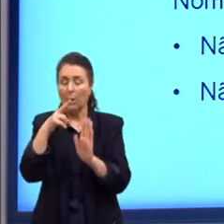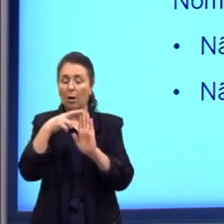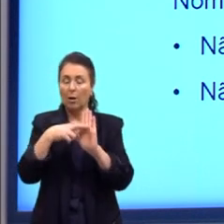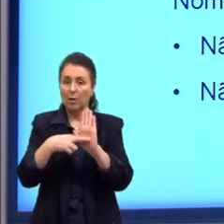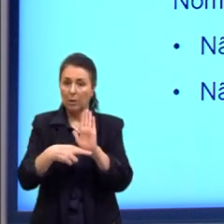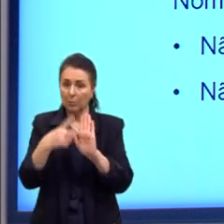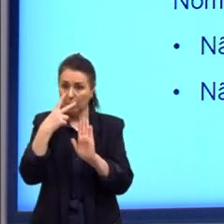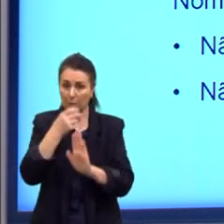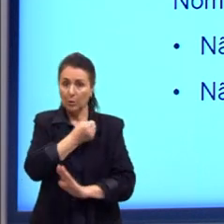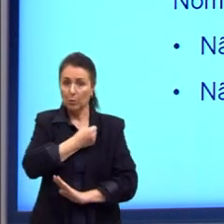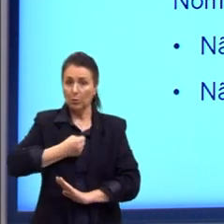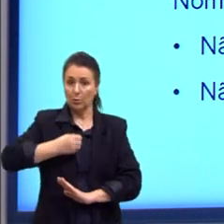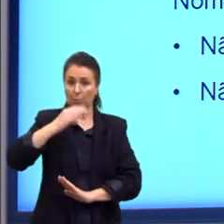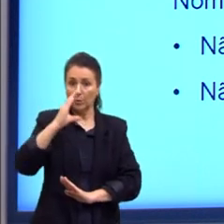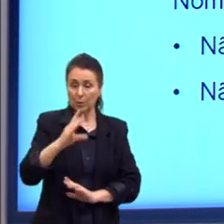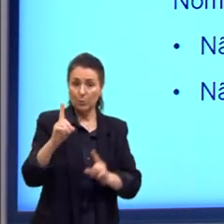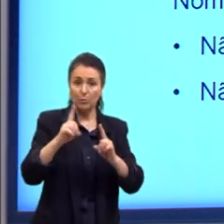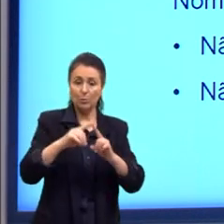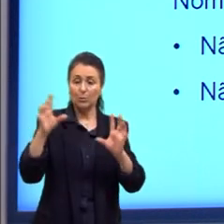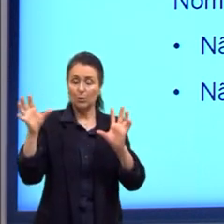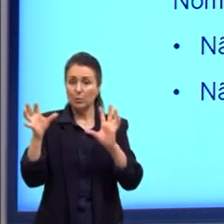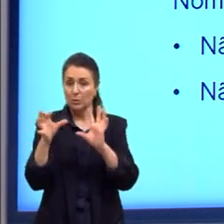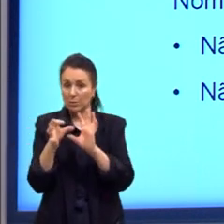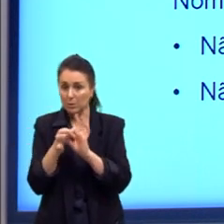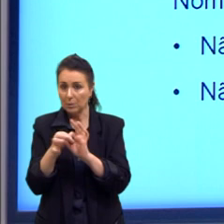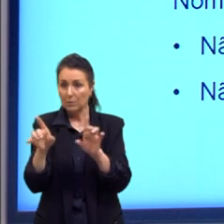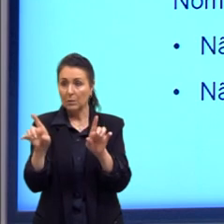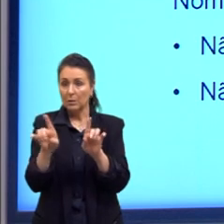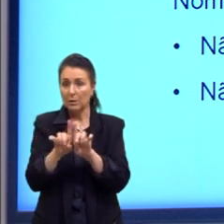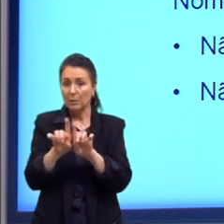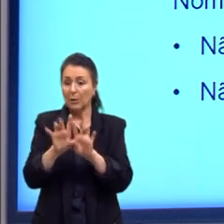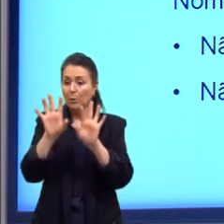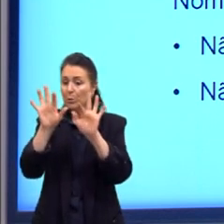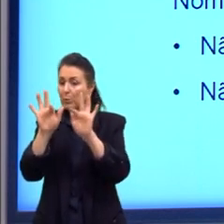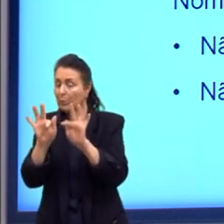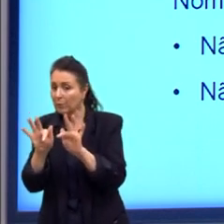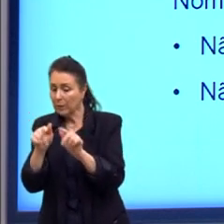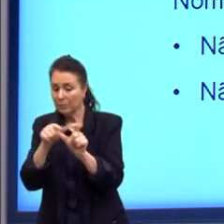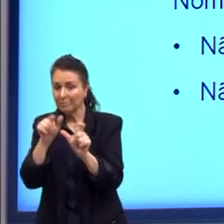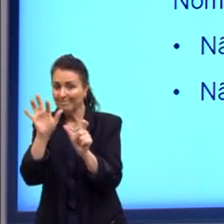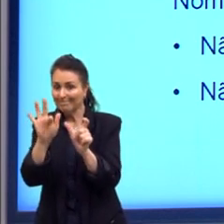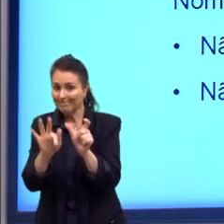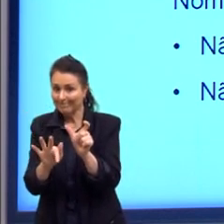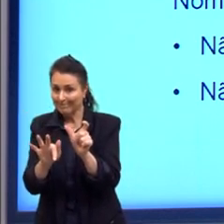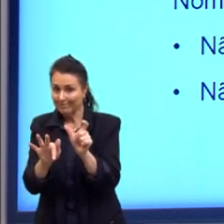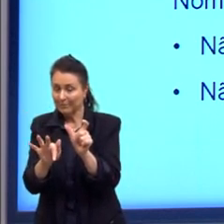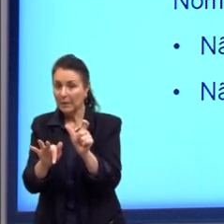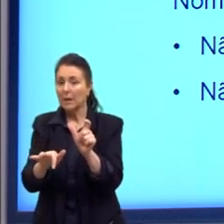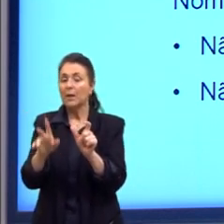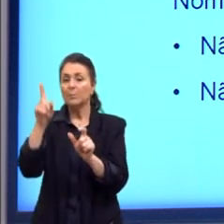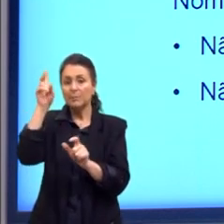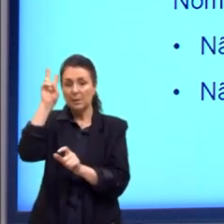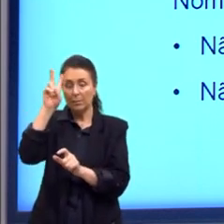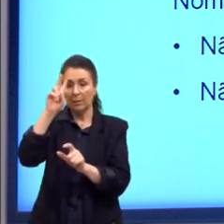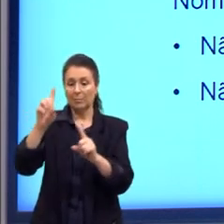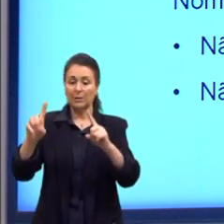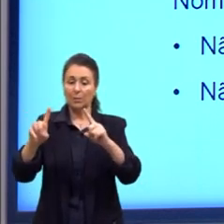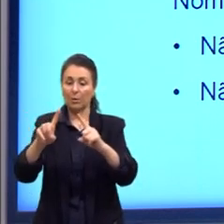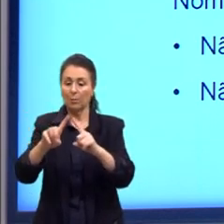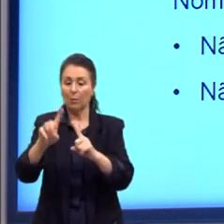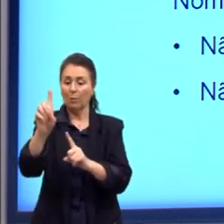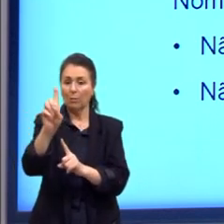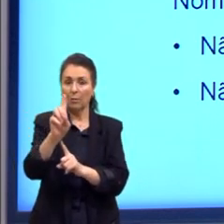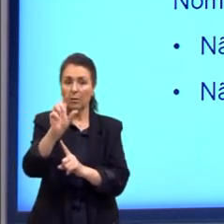né número de carbonos mais tipos de ligação EA terminação é ao fácil de lembrar né de aldeídos